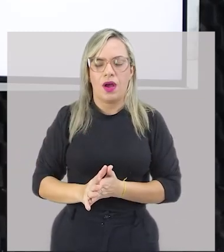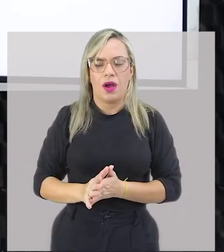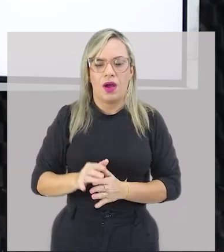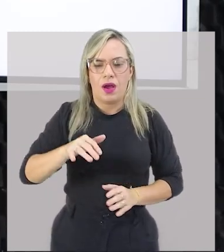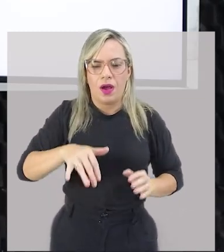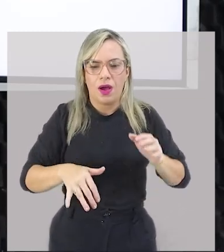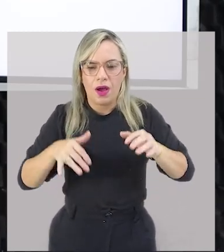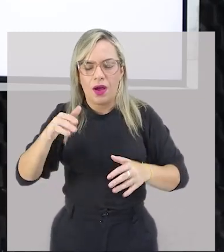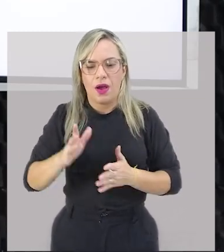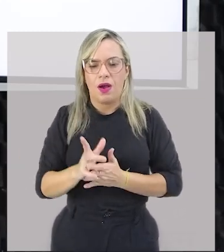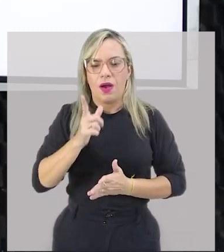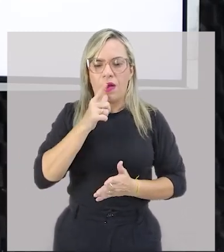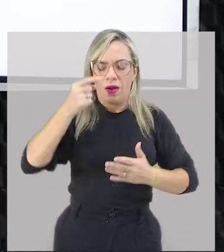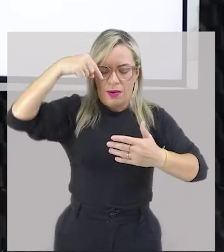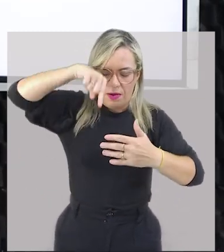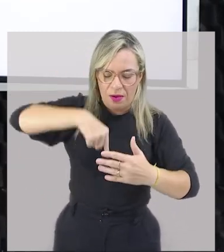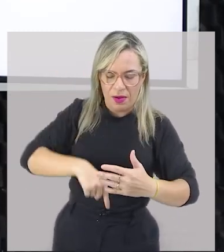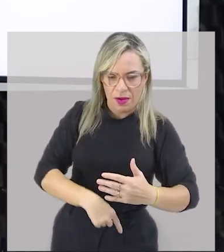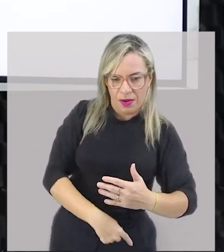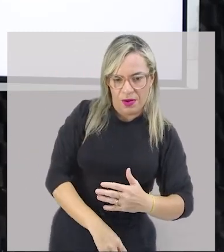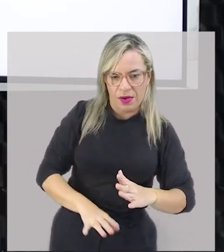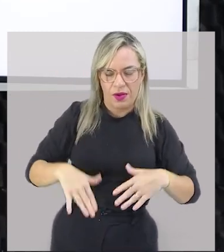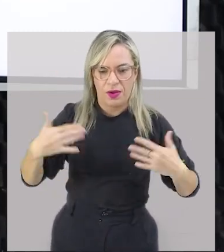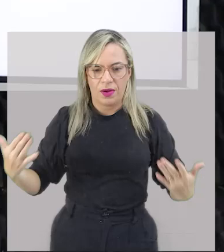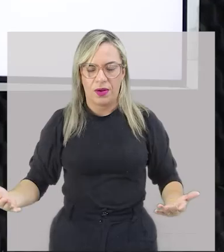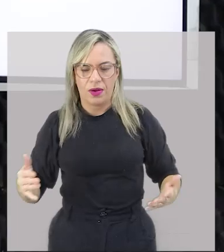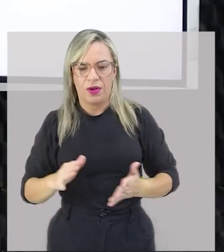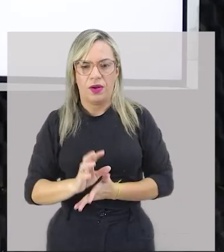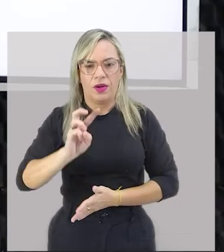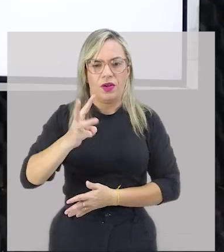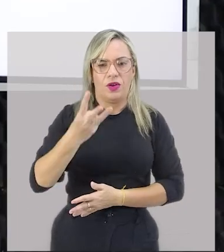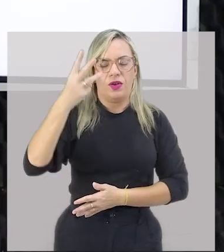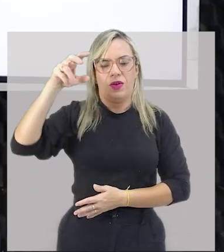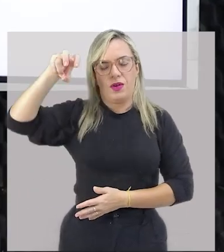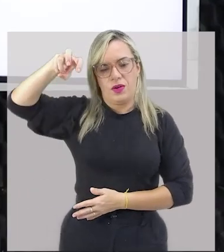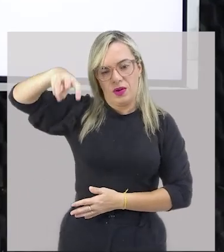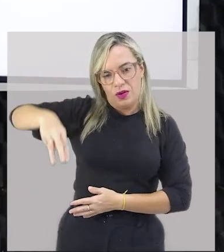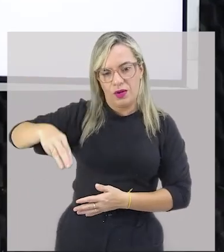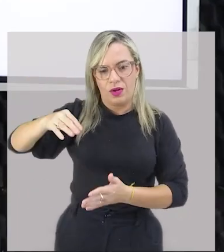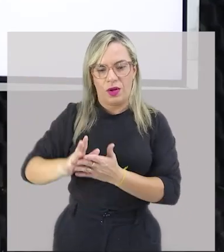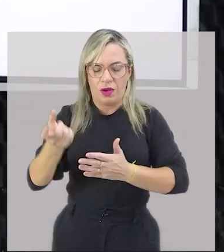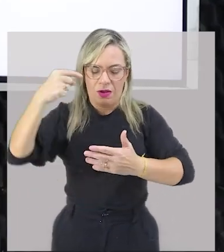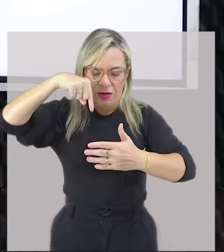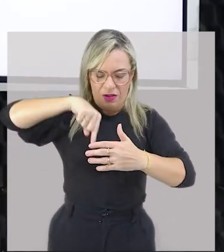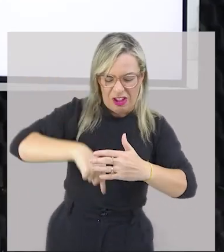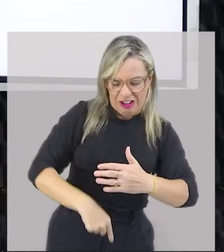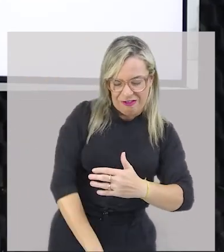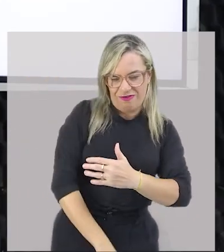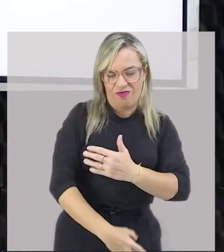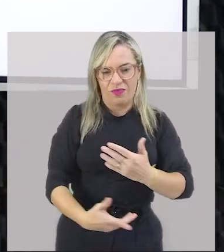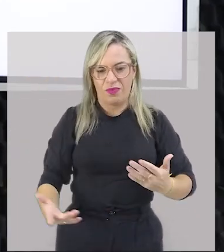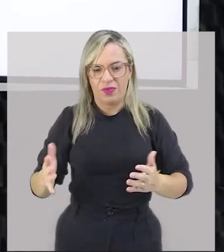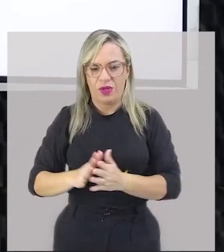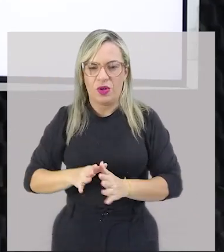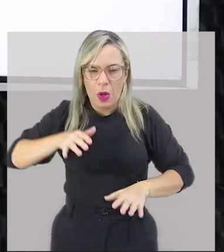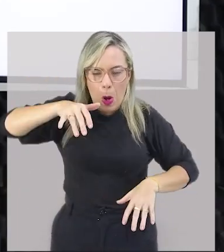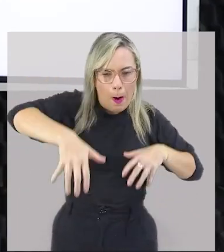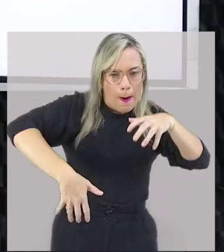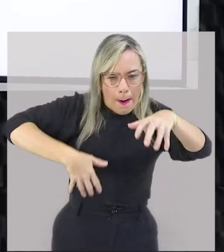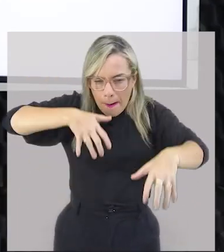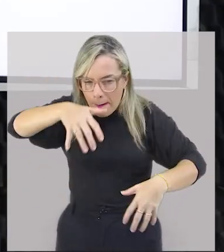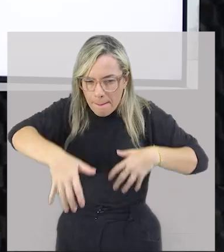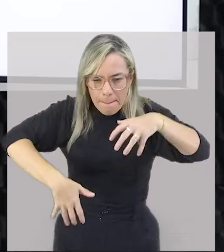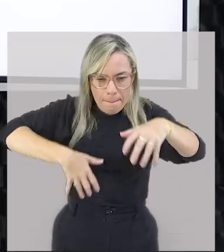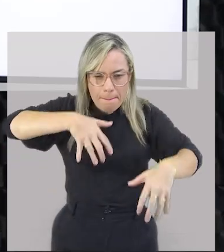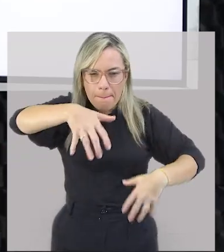piscina, que tem uma certa profundidade, assim, dos 3 metros, 4 metros de profundidade, que você dá aquele mergulhão,